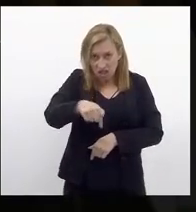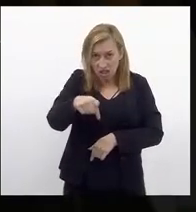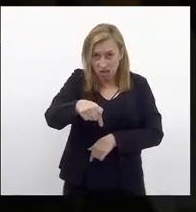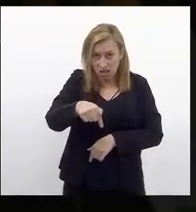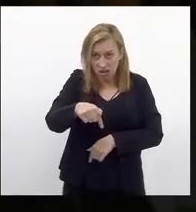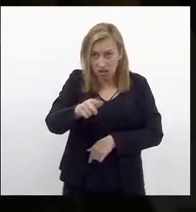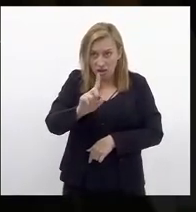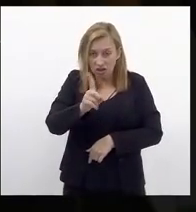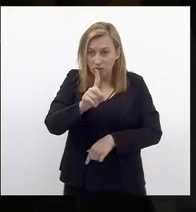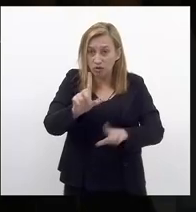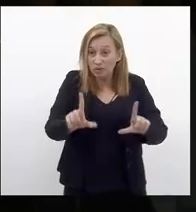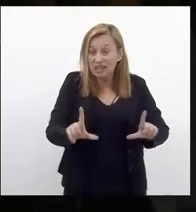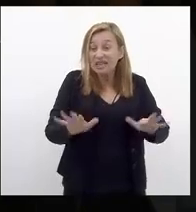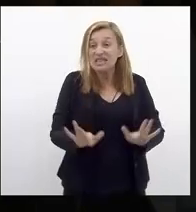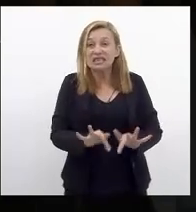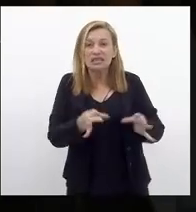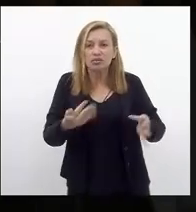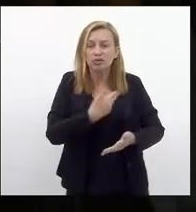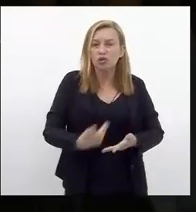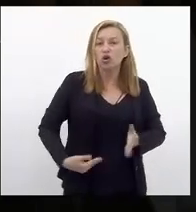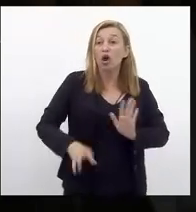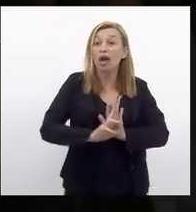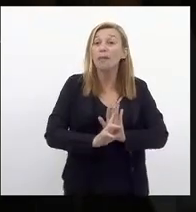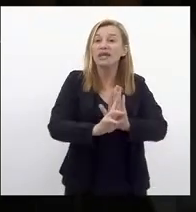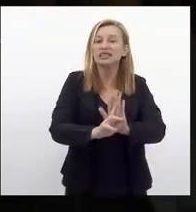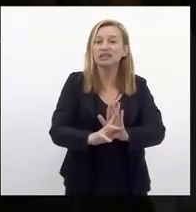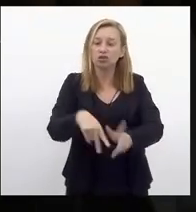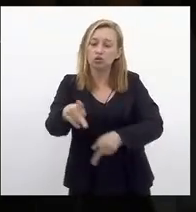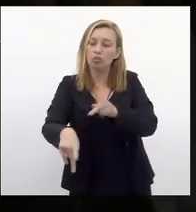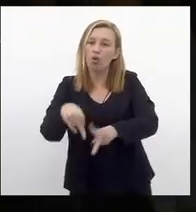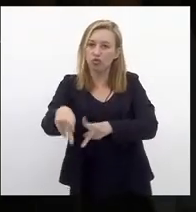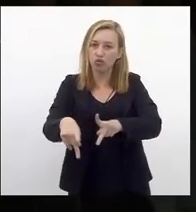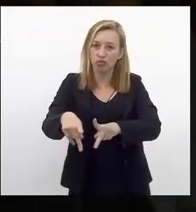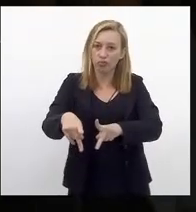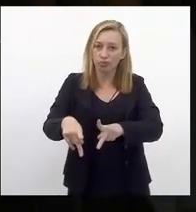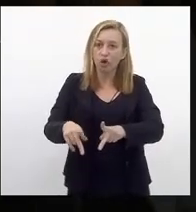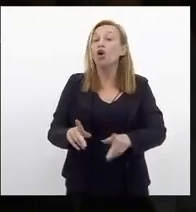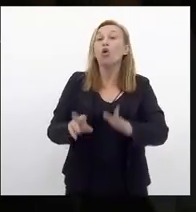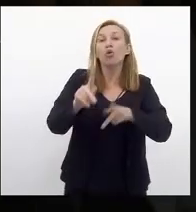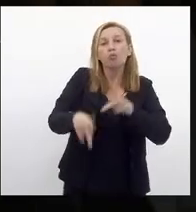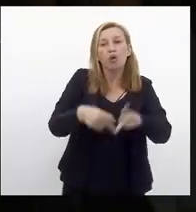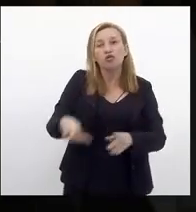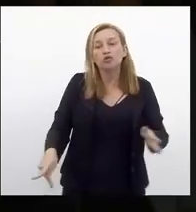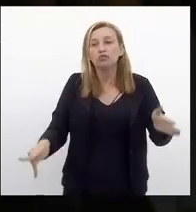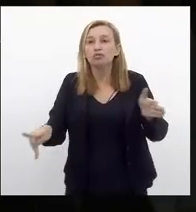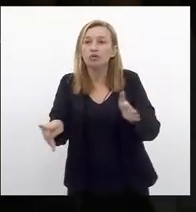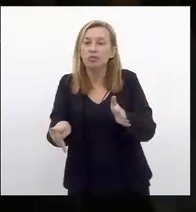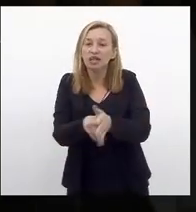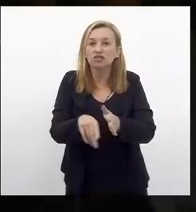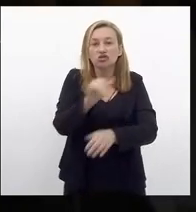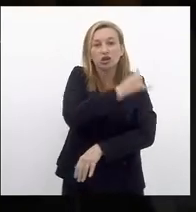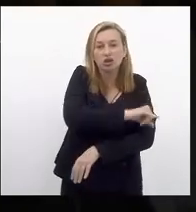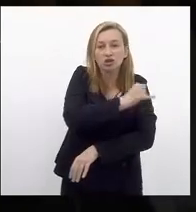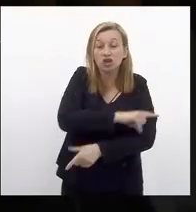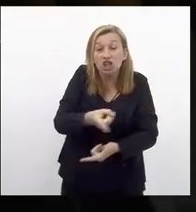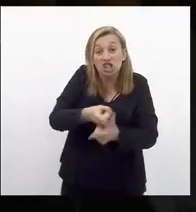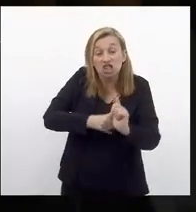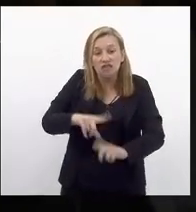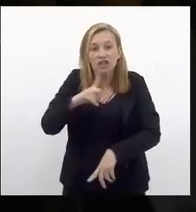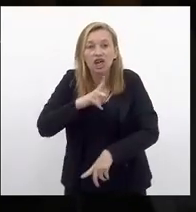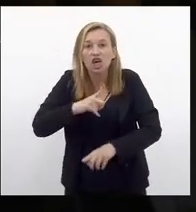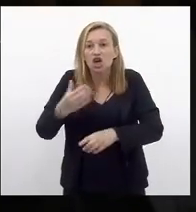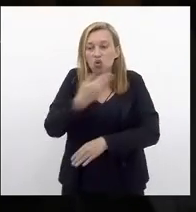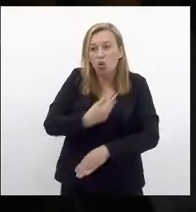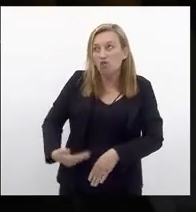não somos simplesmente o governo nós somos representantes do povo o povo do Estado do Rio de Janeiro que está endividado e o